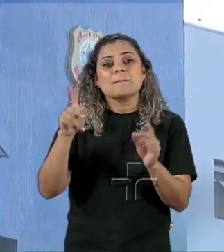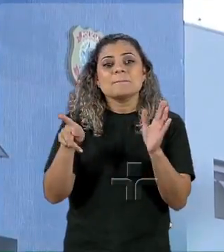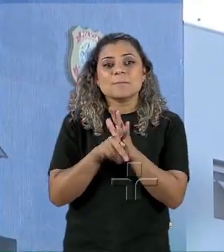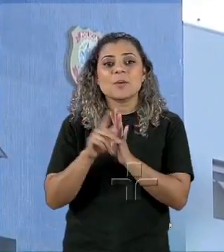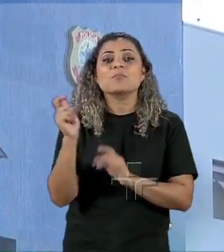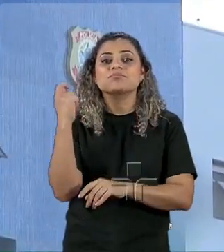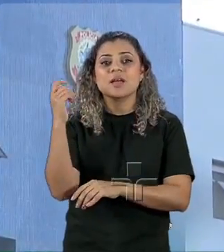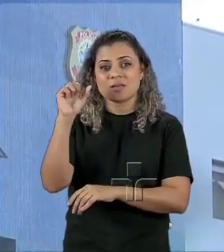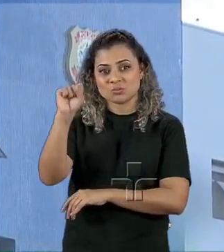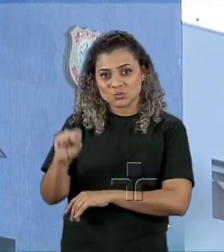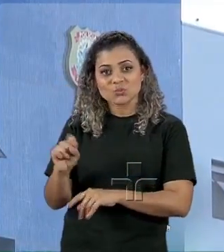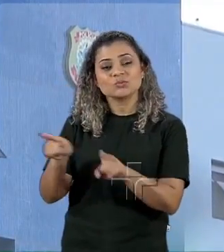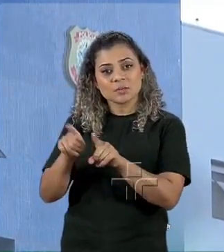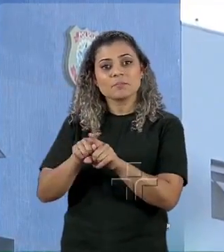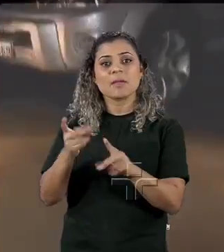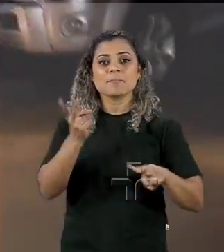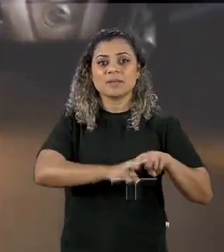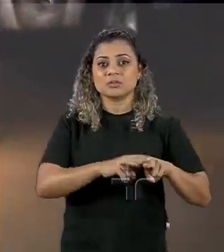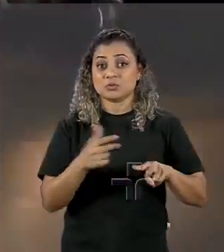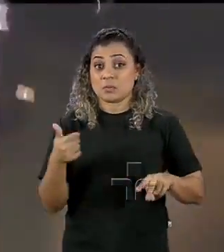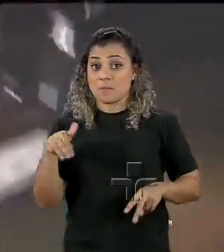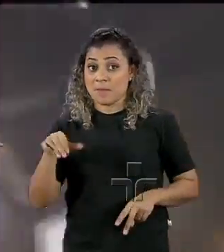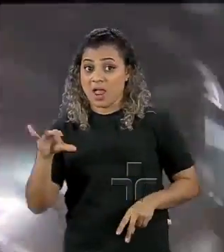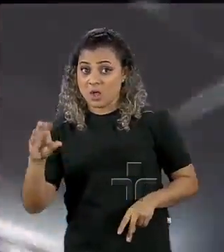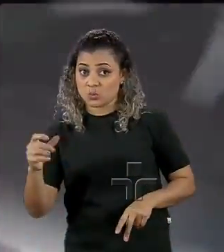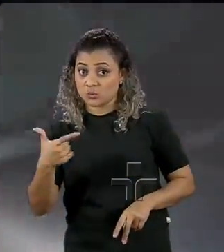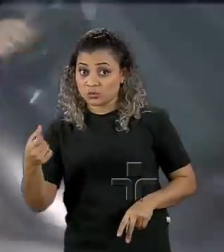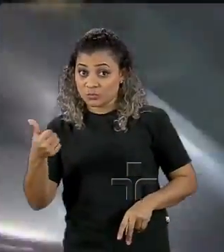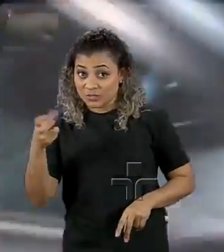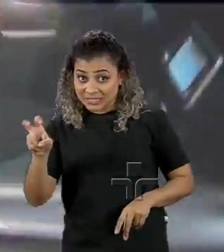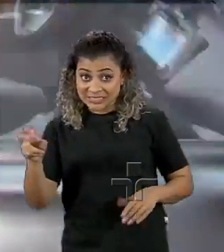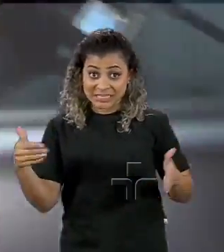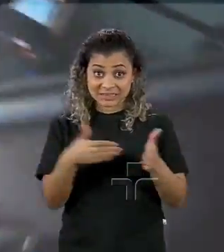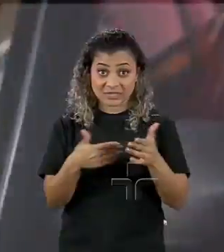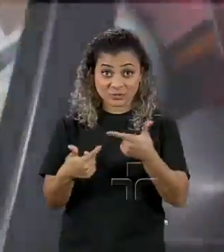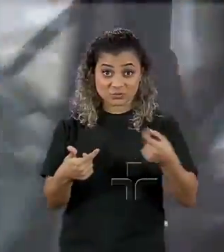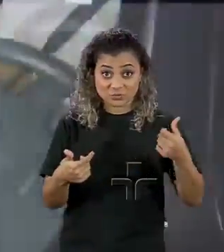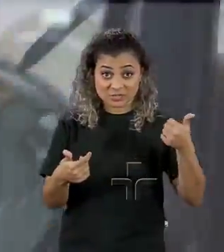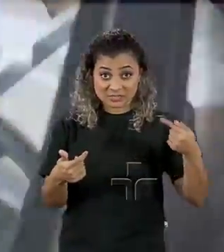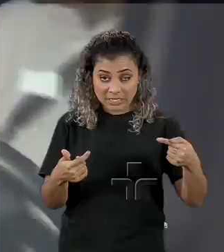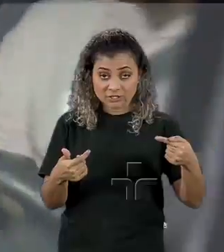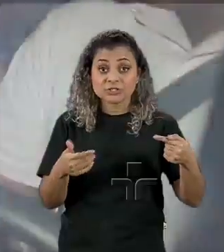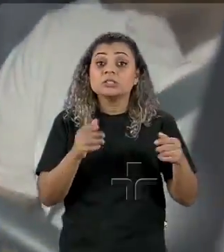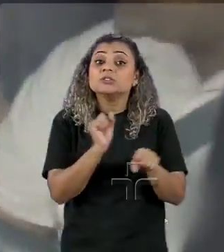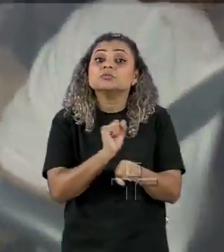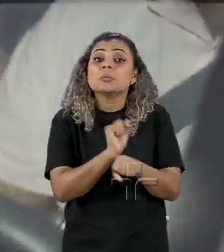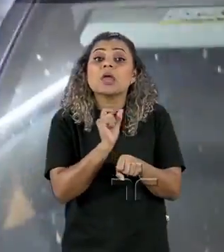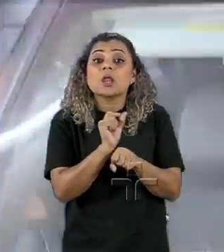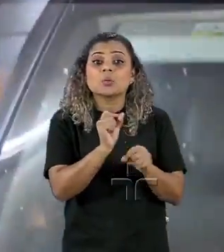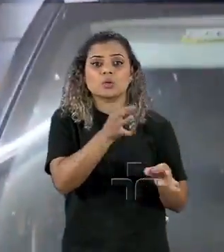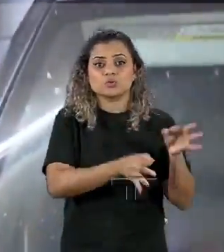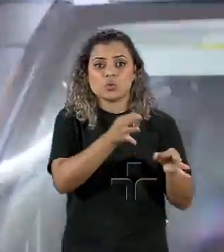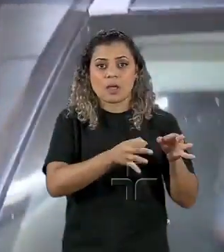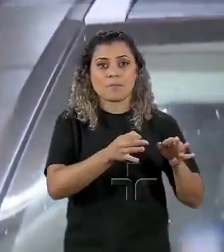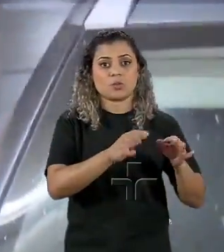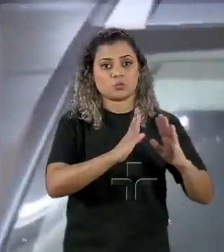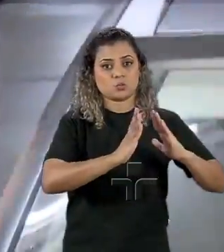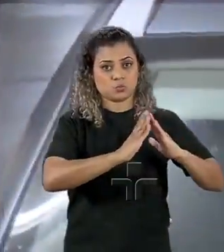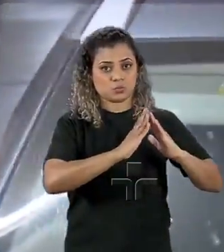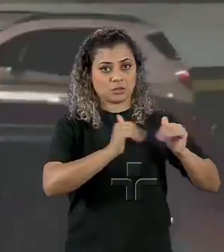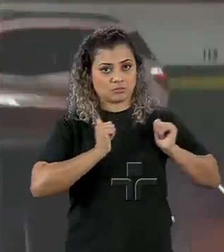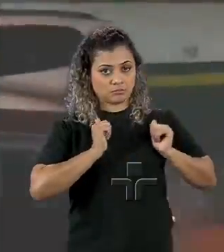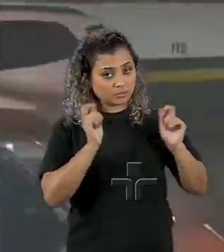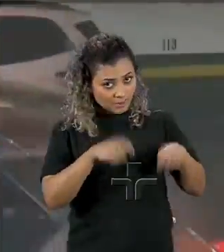2015 e maio de 2017, quando conseguiu um habeas corpus na corte para aguardar o julgamento em